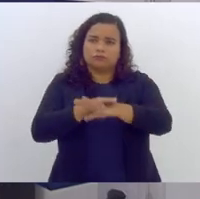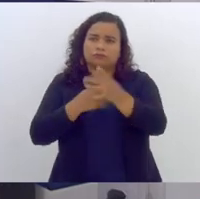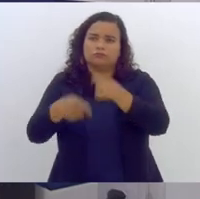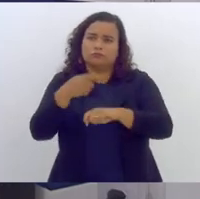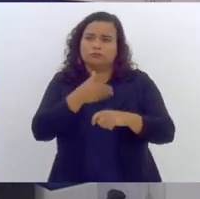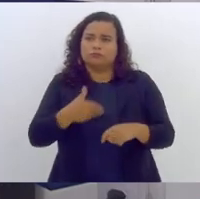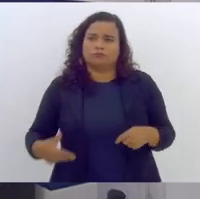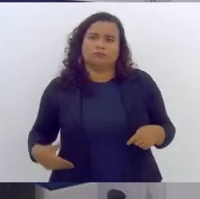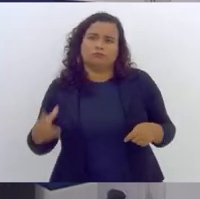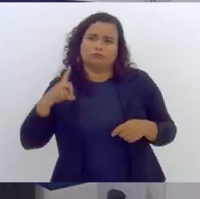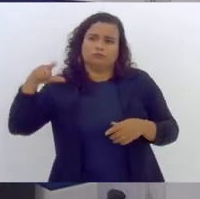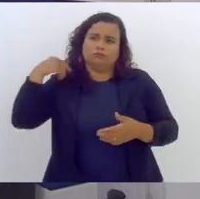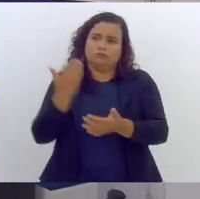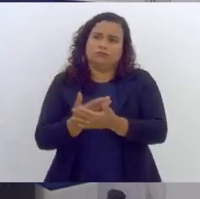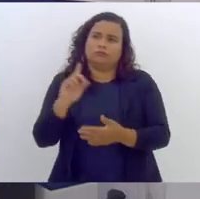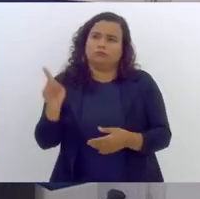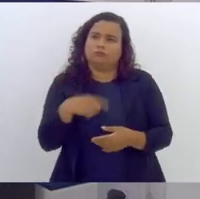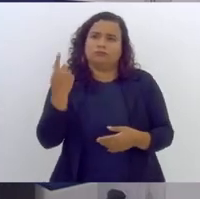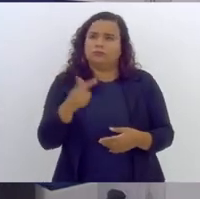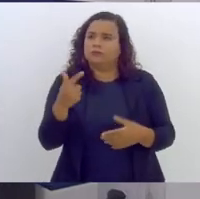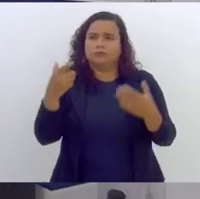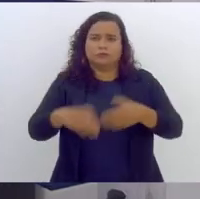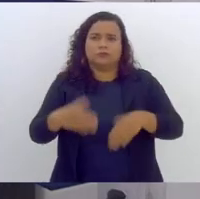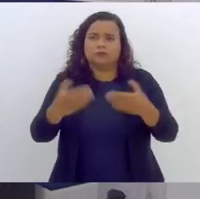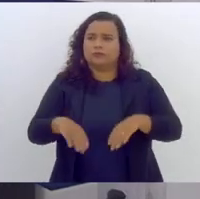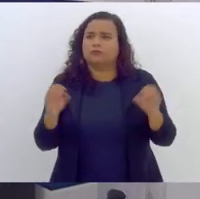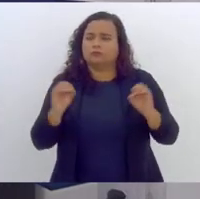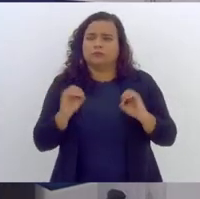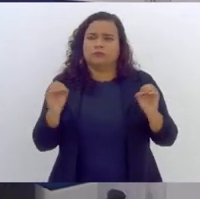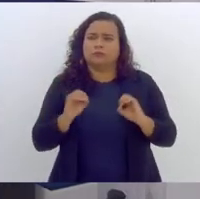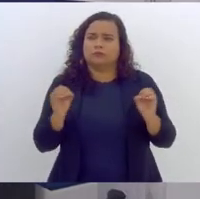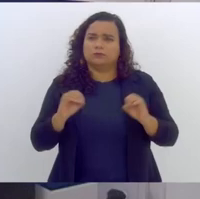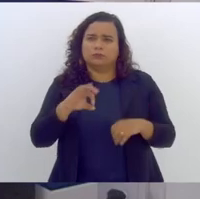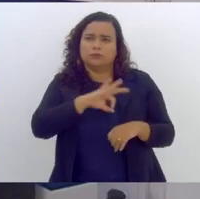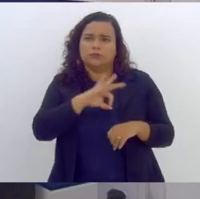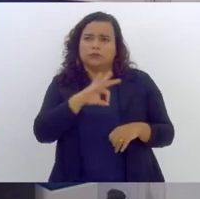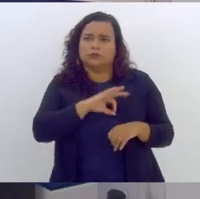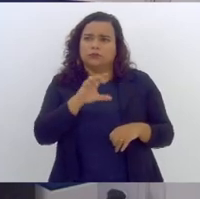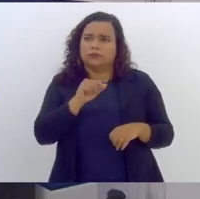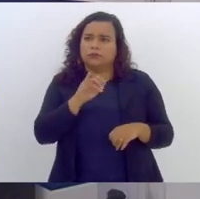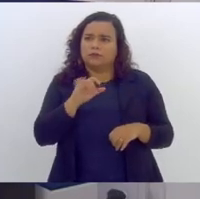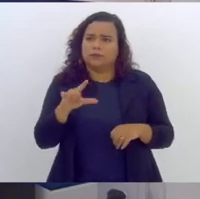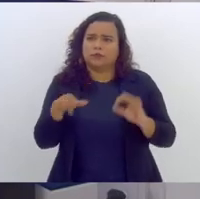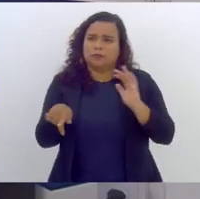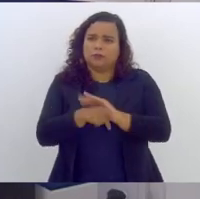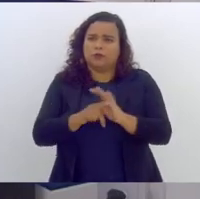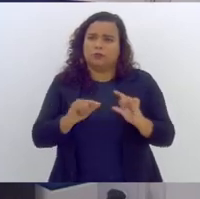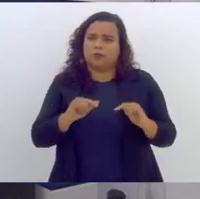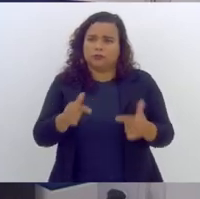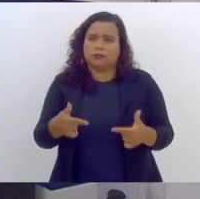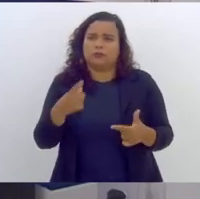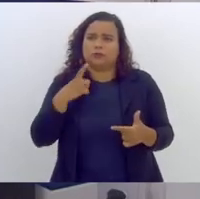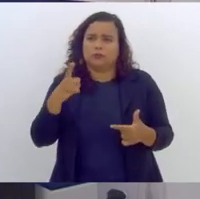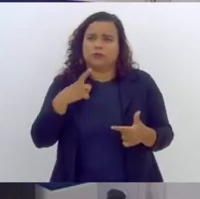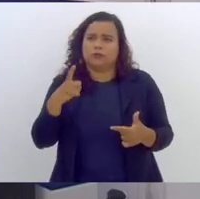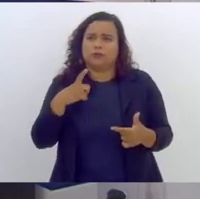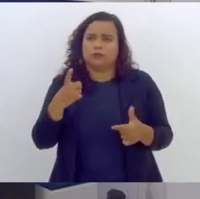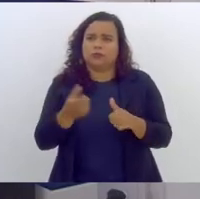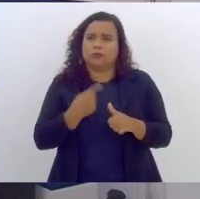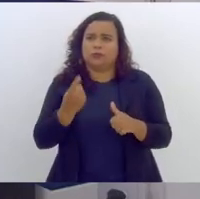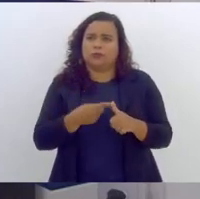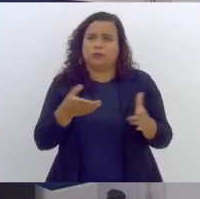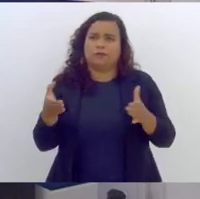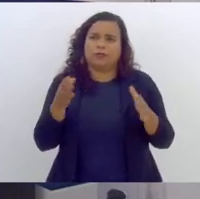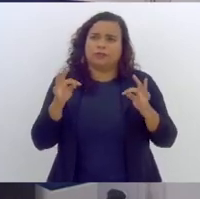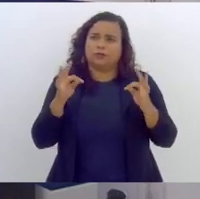Pública até hoje nós não tivemos nenhum concurso na Polícia Civil que tenha feito a primeira fase